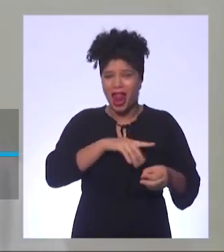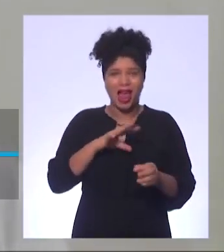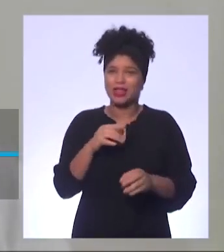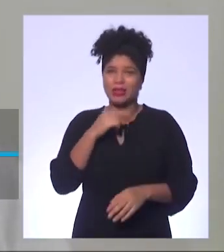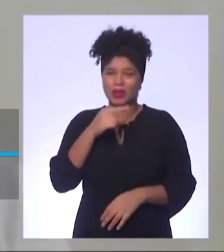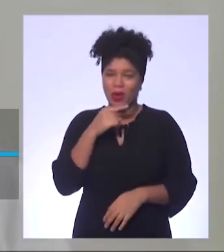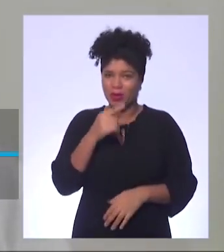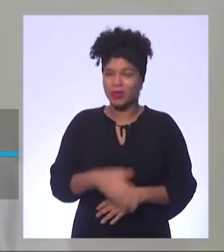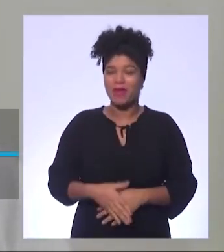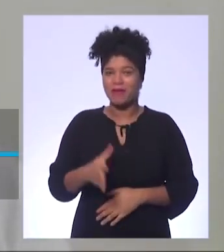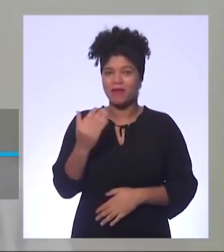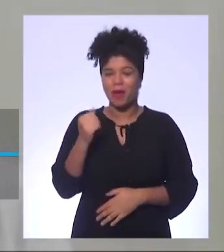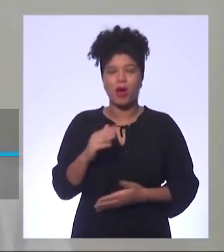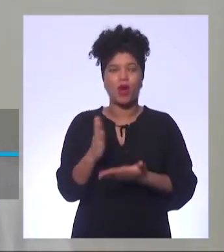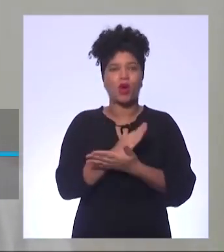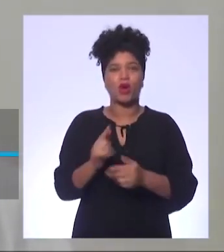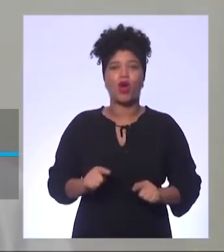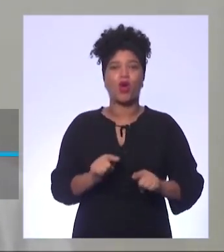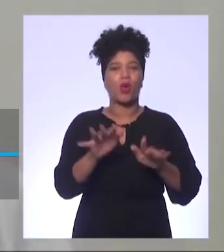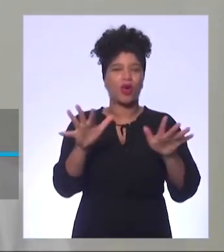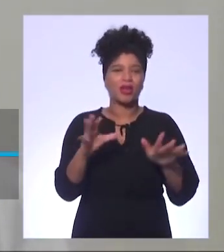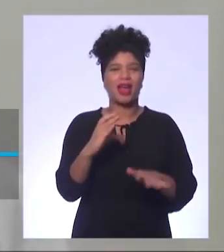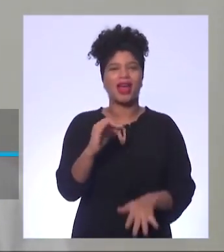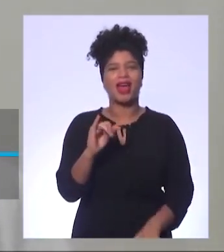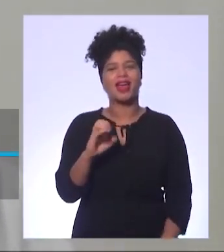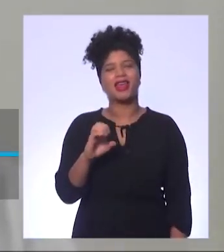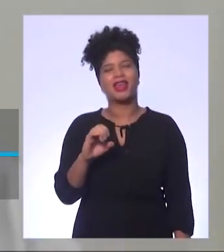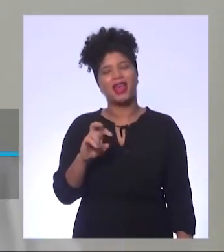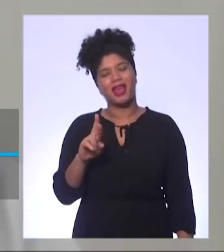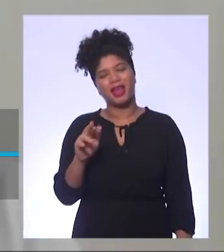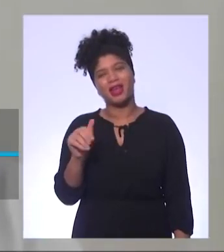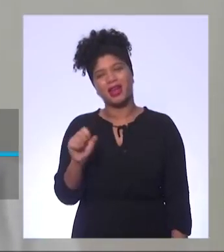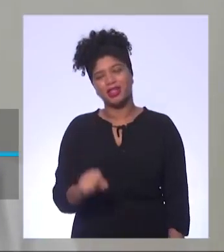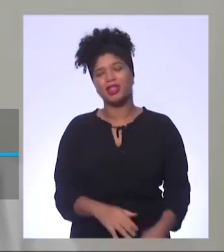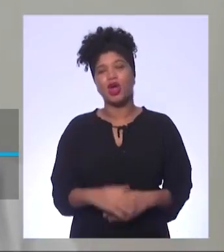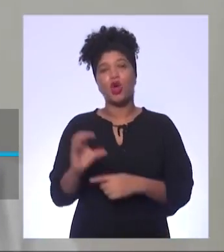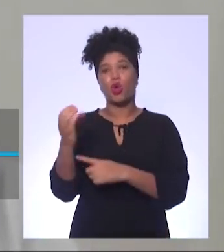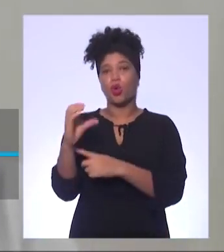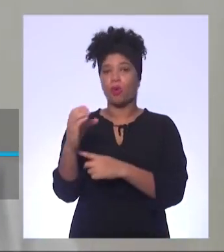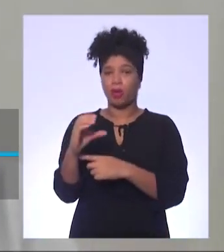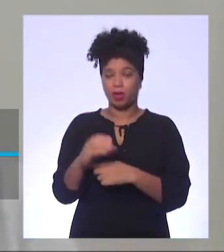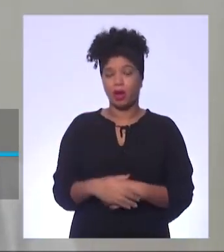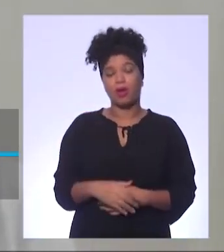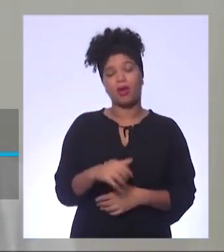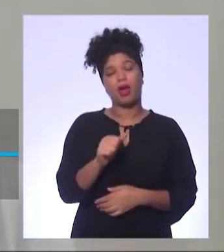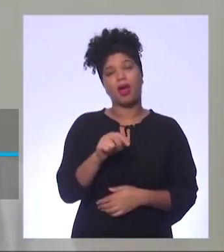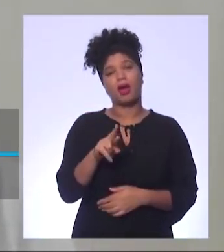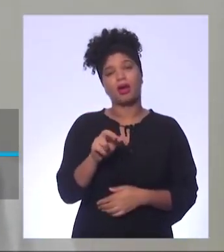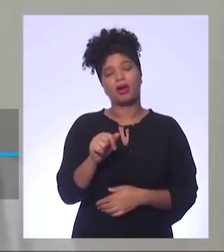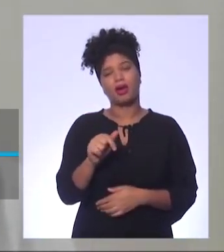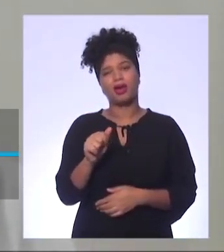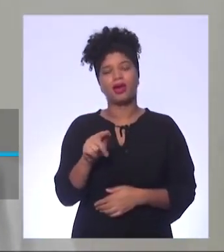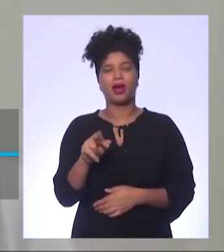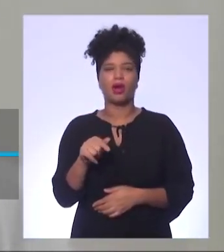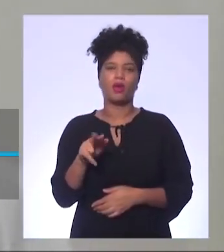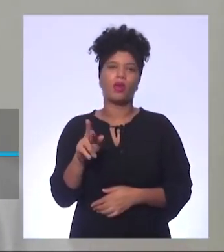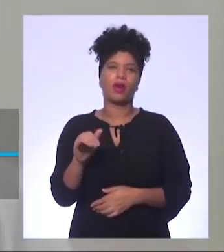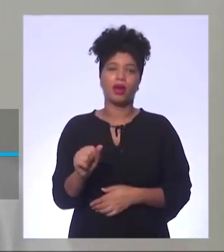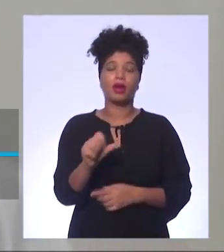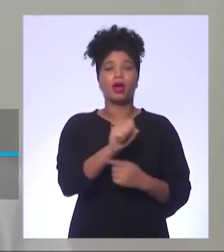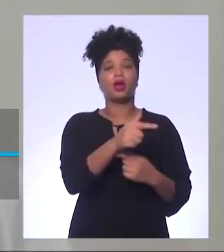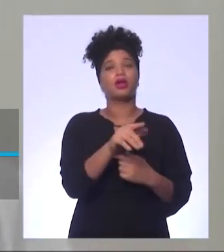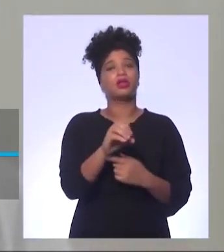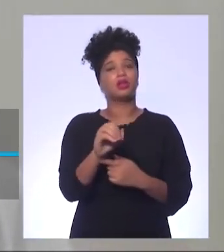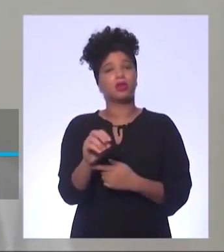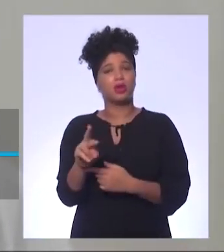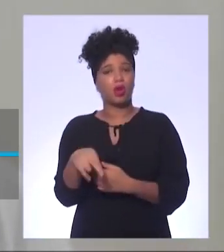Então, vai lá. Guarulhos, Caieiras, Dracena, Cubatão, Araraquara, Taquaritinga, São Roque,